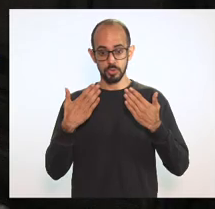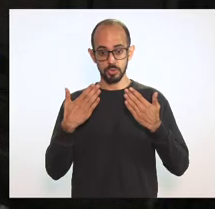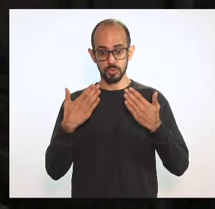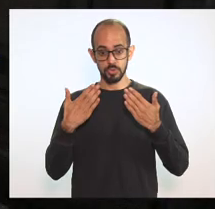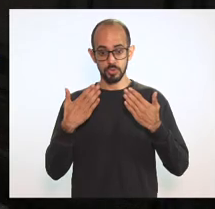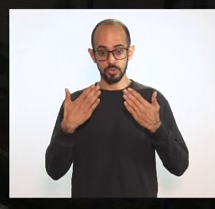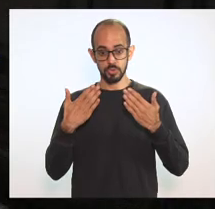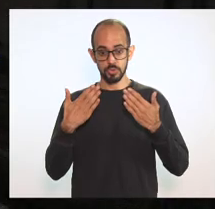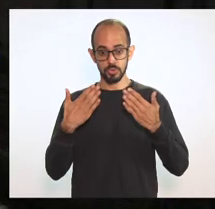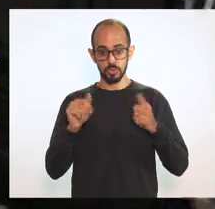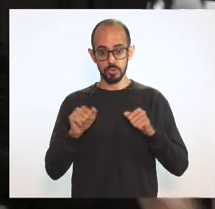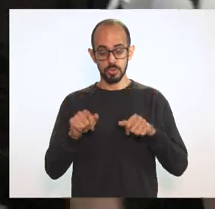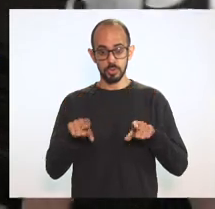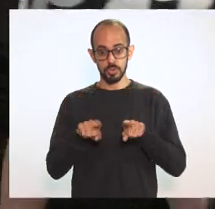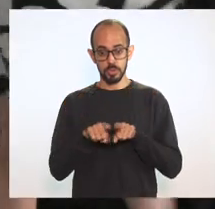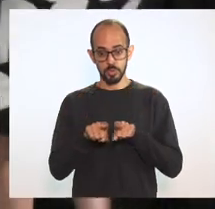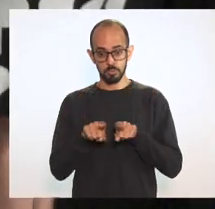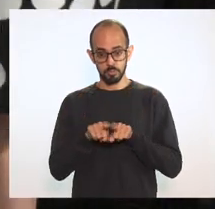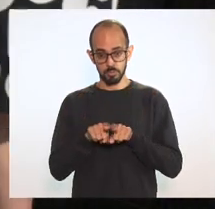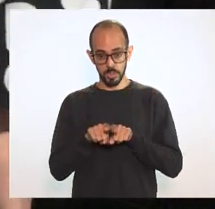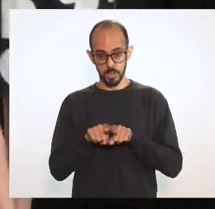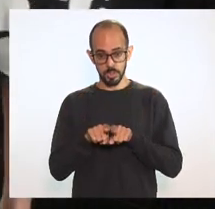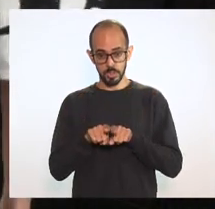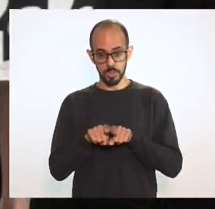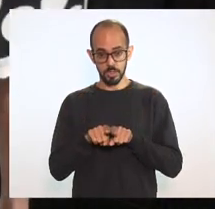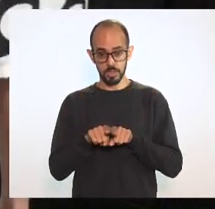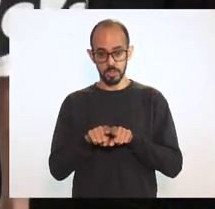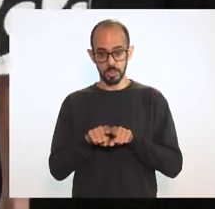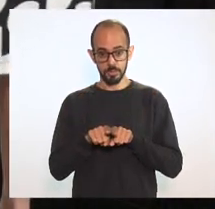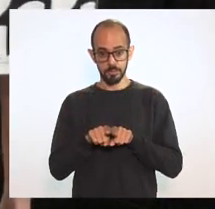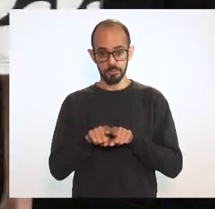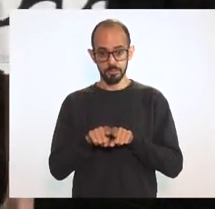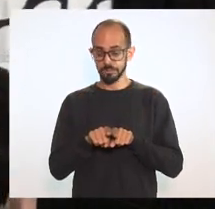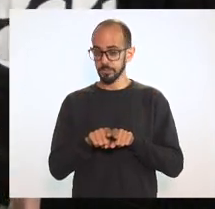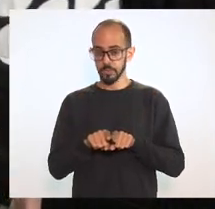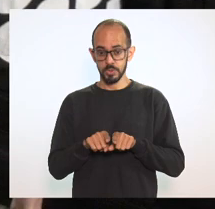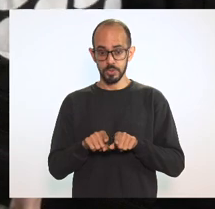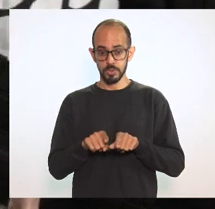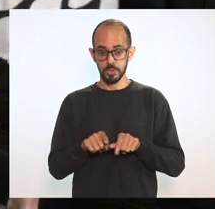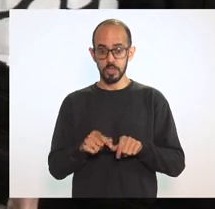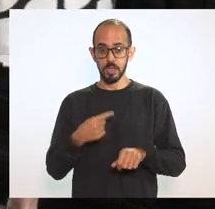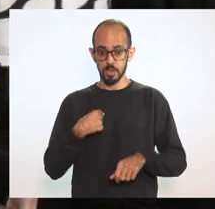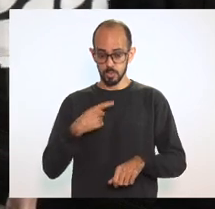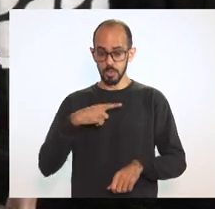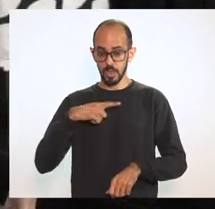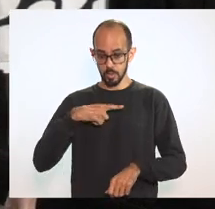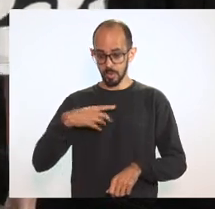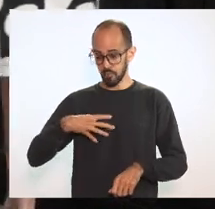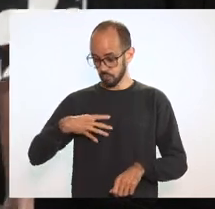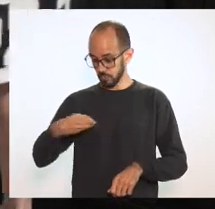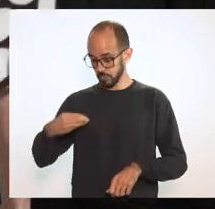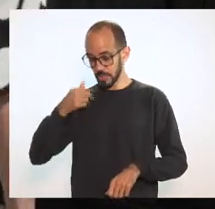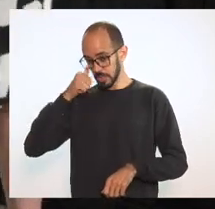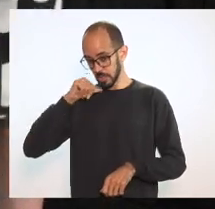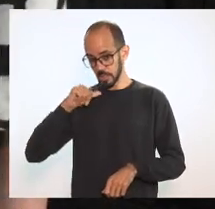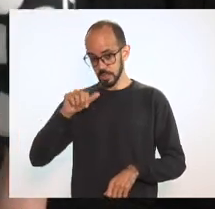nas crianças e também nos pais de aluno. Eu tenho minha filha de 13 anos de idade,